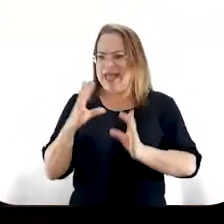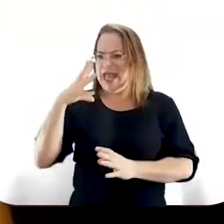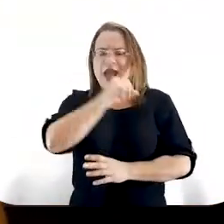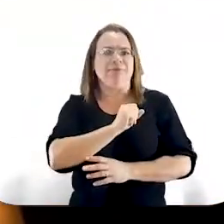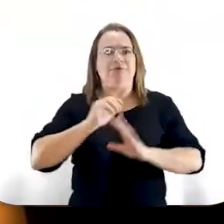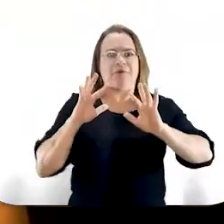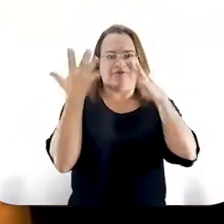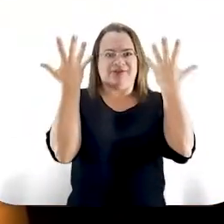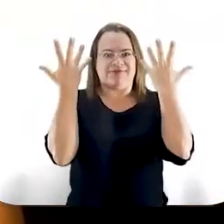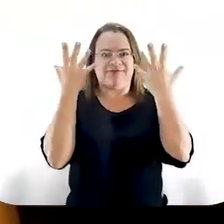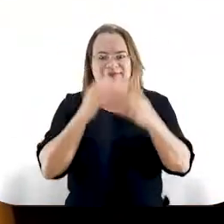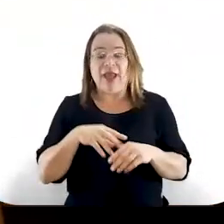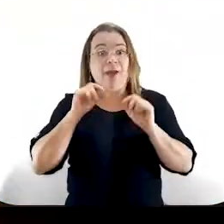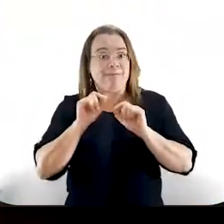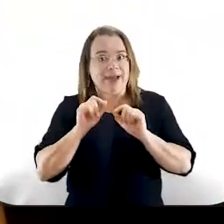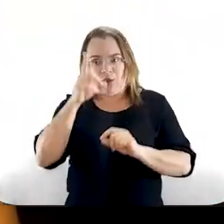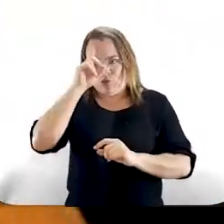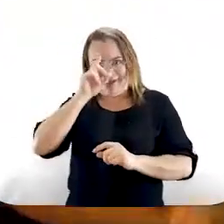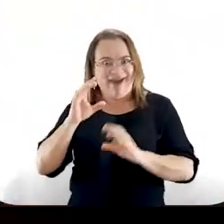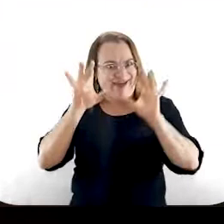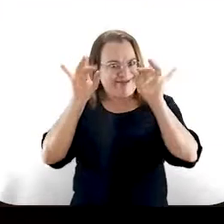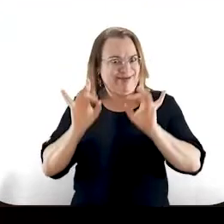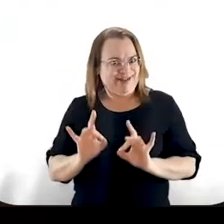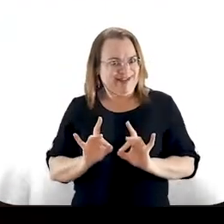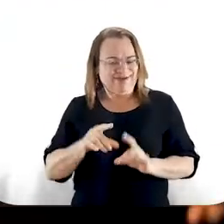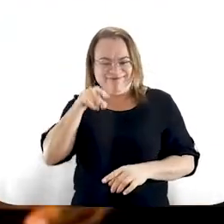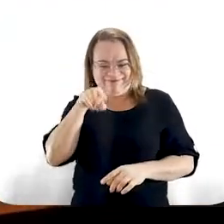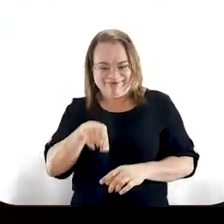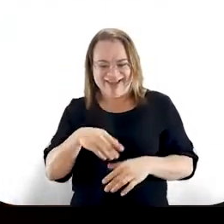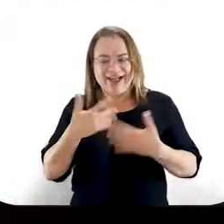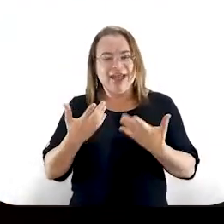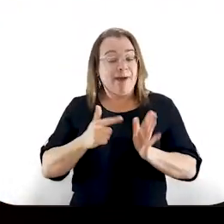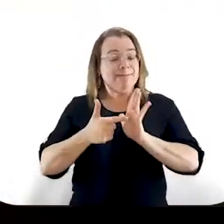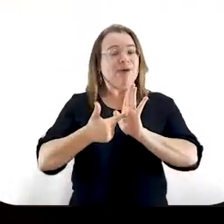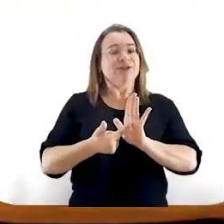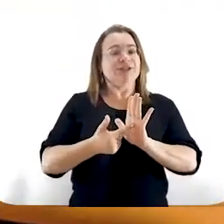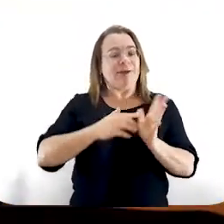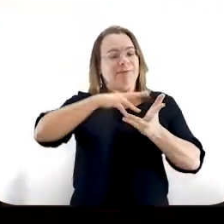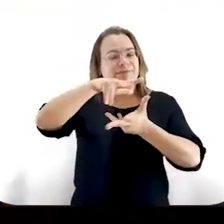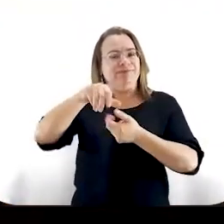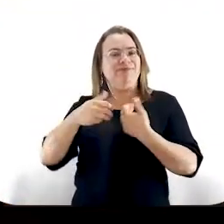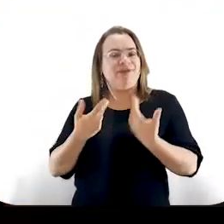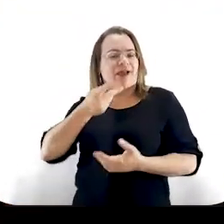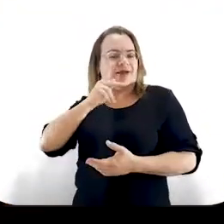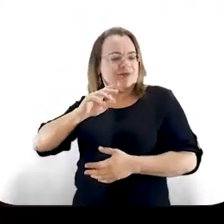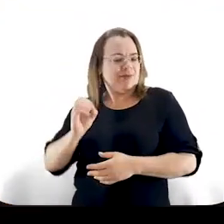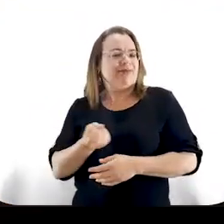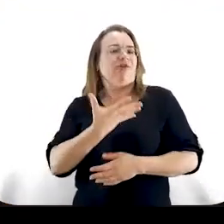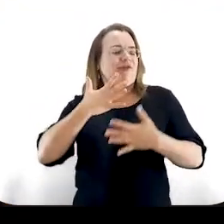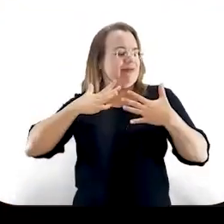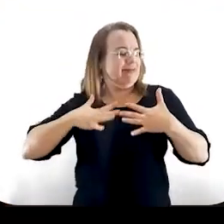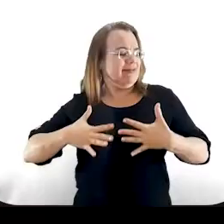a festa. Para o grande dia que ele ia anunciar e mostrar para o mundo a sua nova roupa.